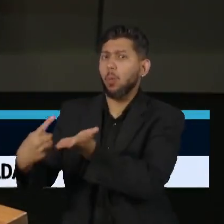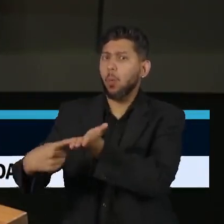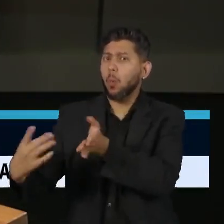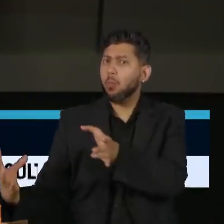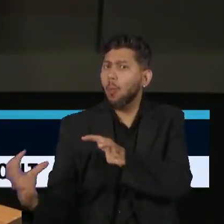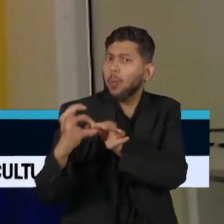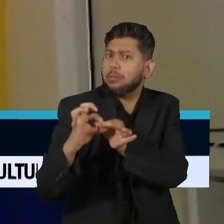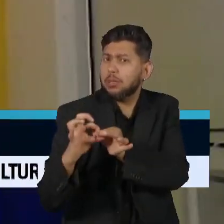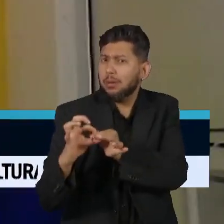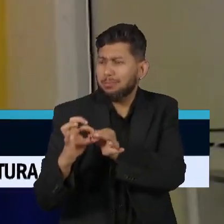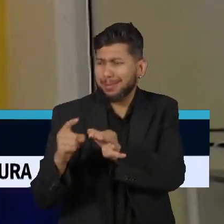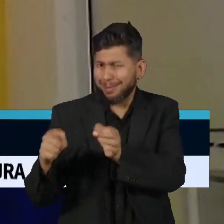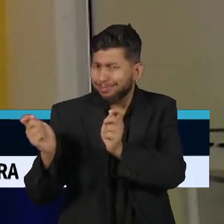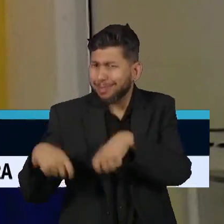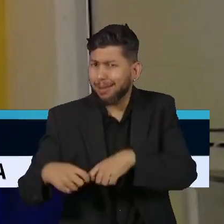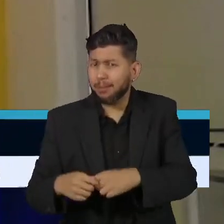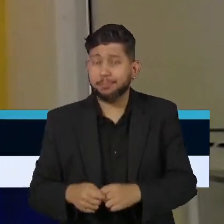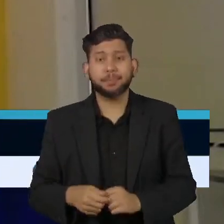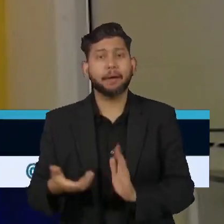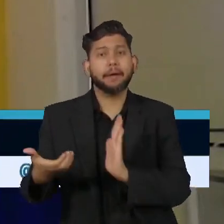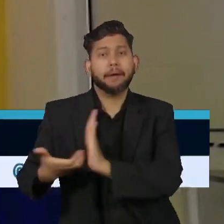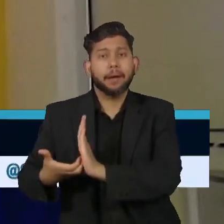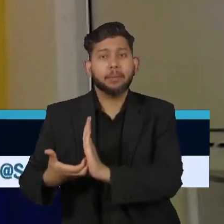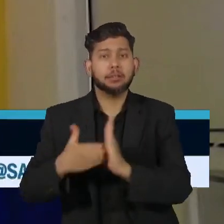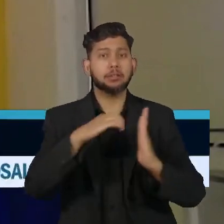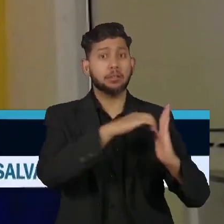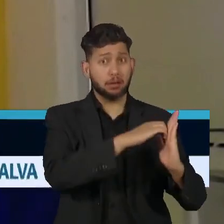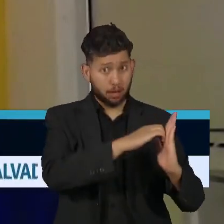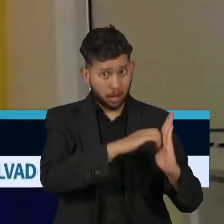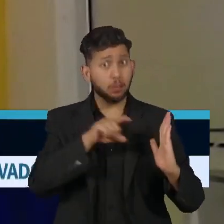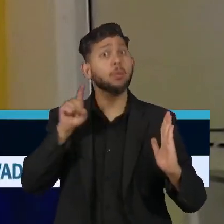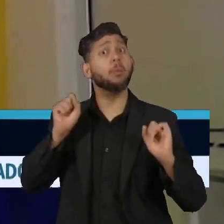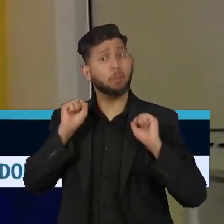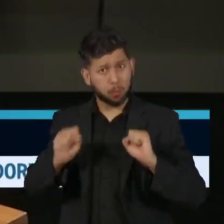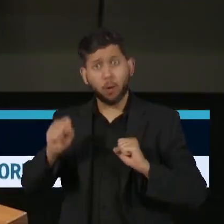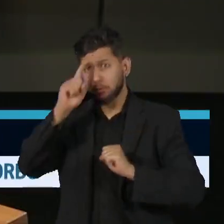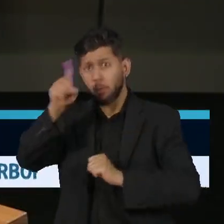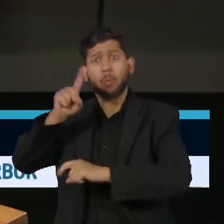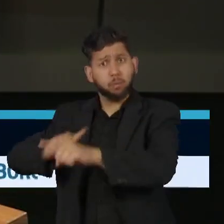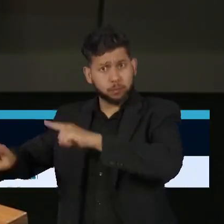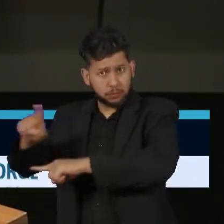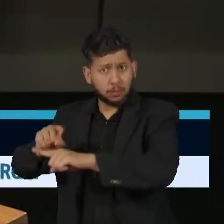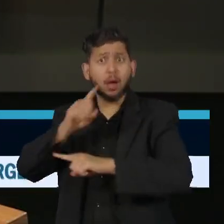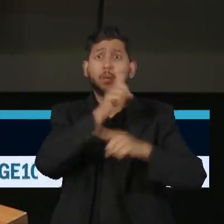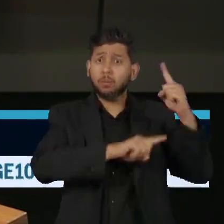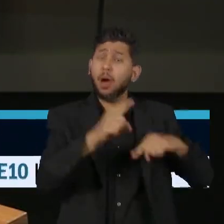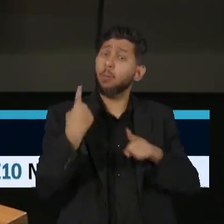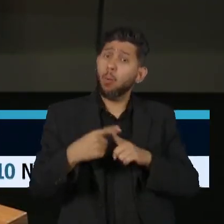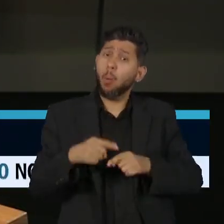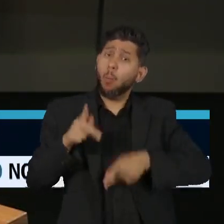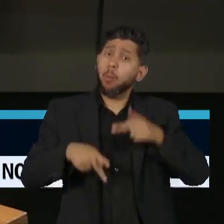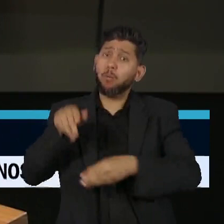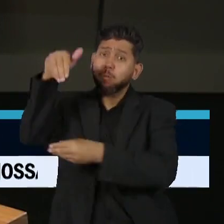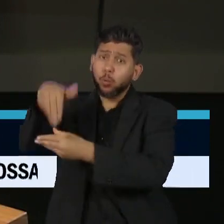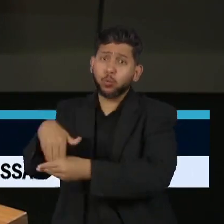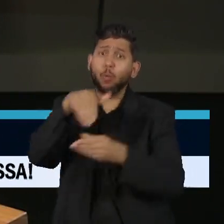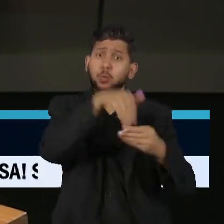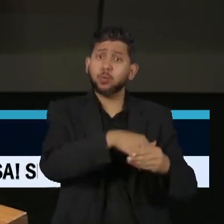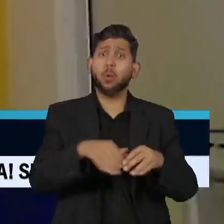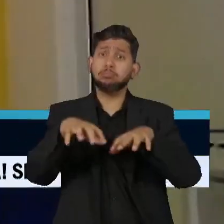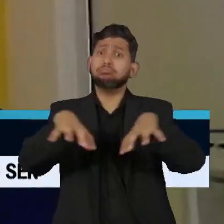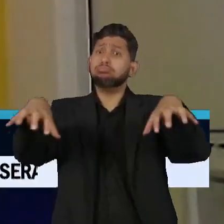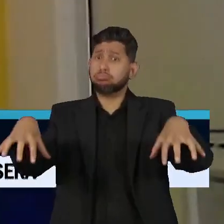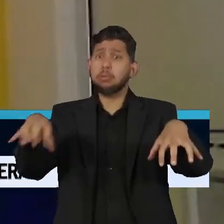sendo suficiente. A Câmara e o Senado têm legitimidade para governar, né? Foram eleitos para isso. Né? Então não tem nada errado